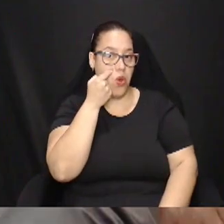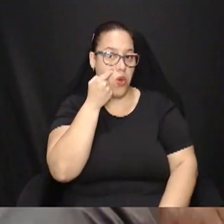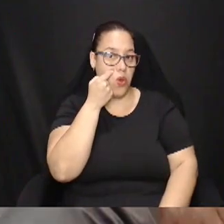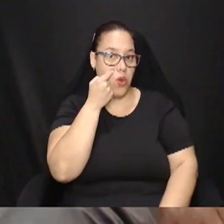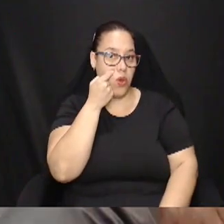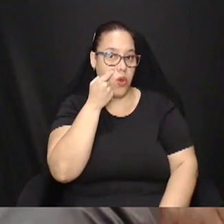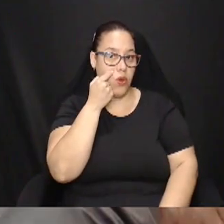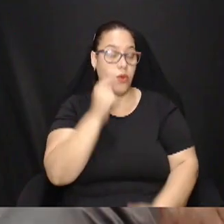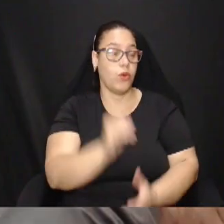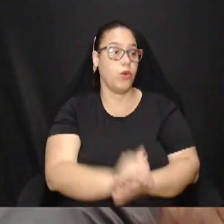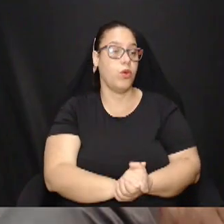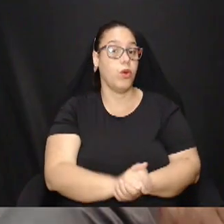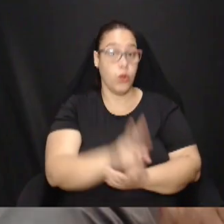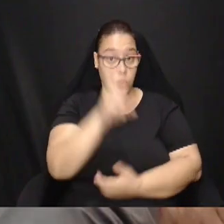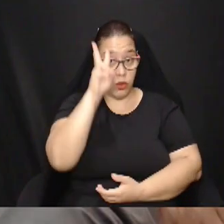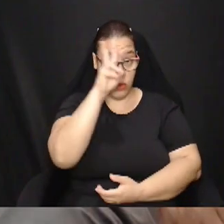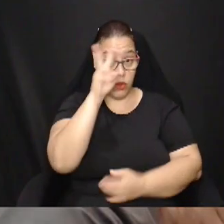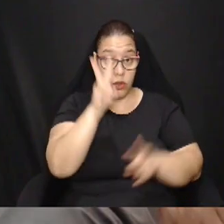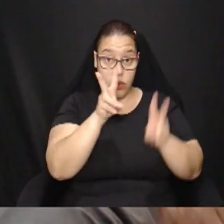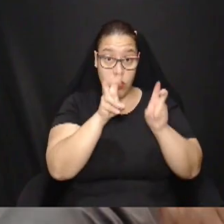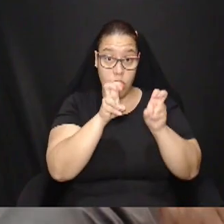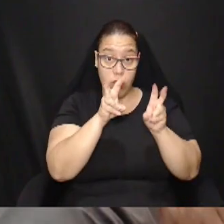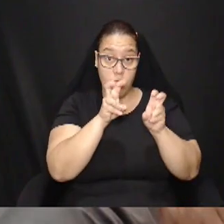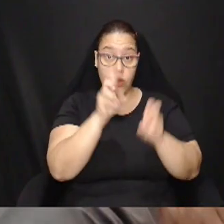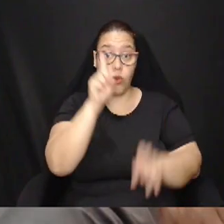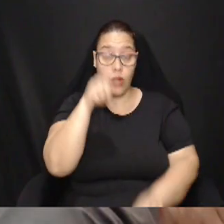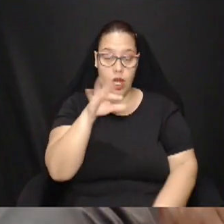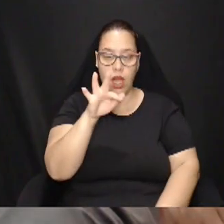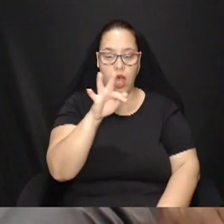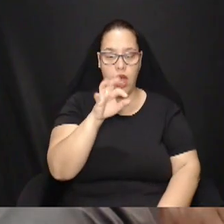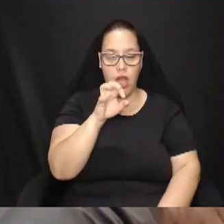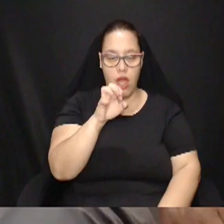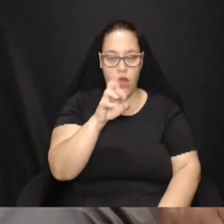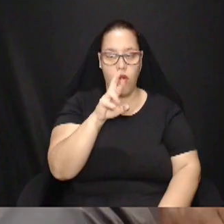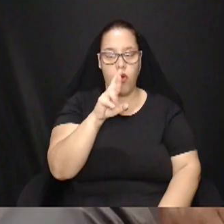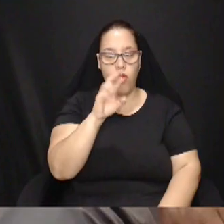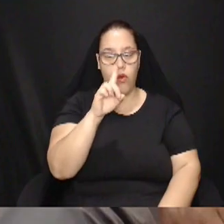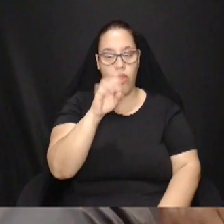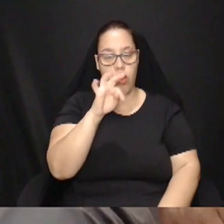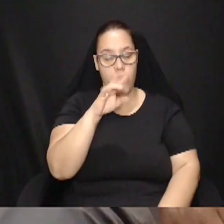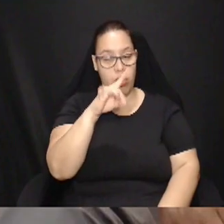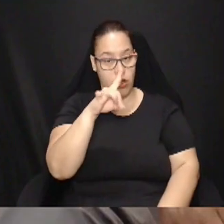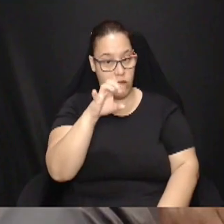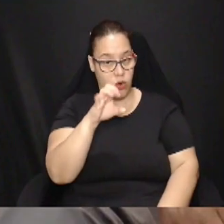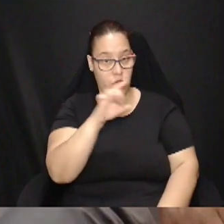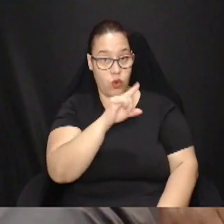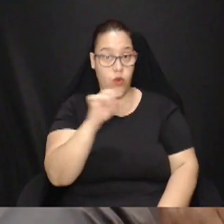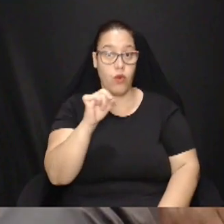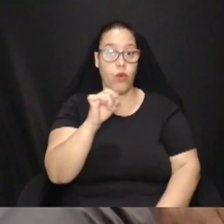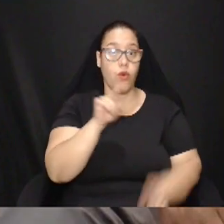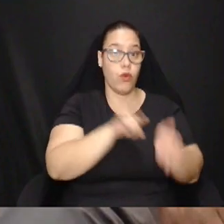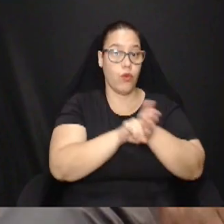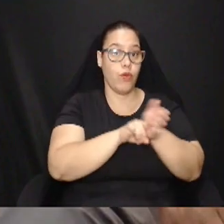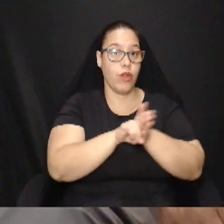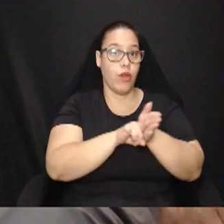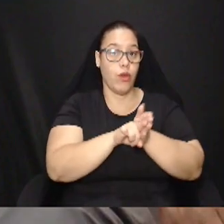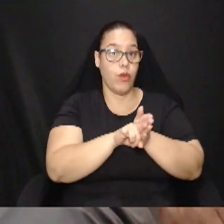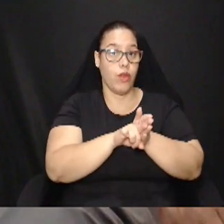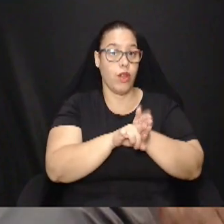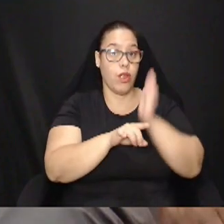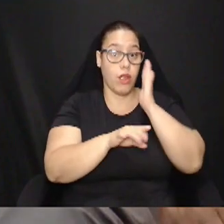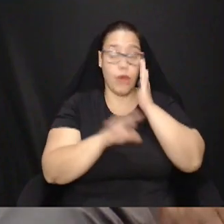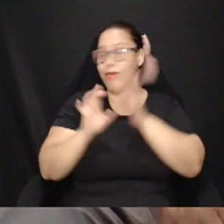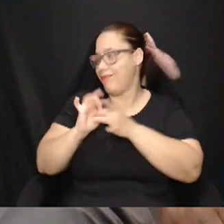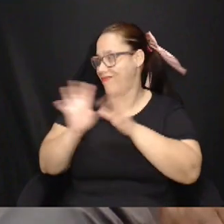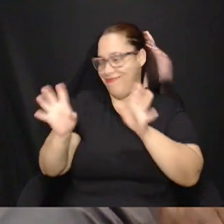epistemologicamente esse tema do que é fertilidade. Quando a gente... eu vou sair um pouco da sua pergunta, tá, Sim, Ruby? vai lá, fica à vontade. Mas quando a gente pensa